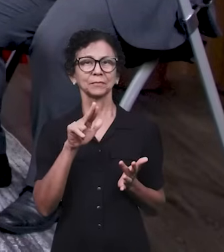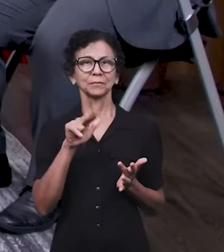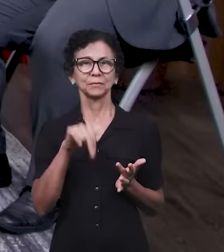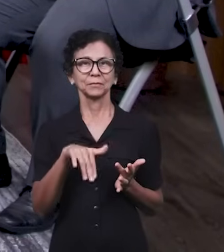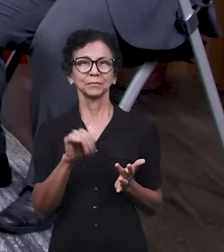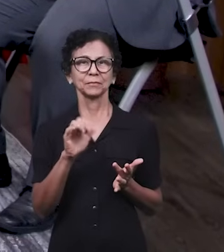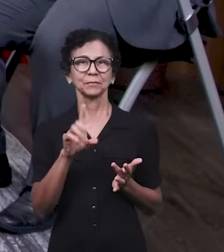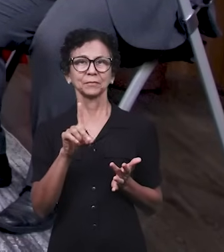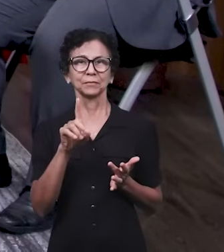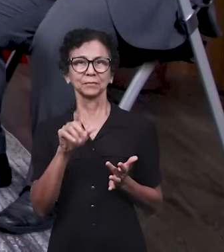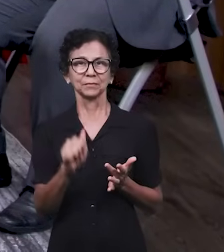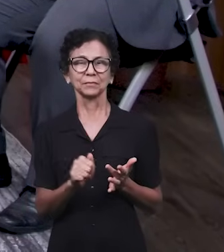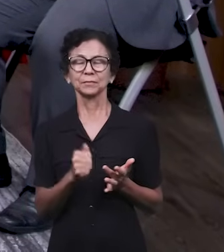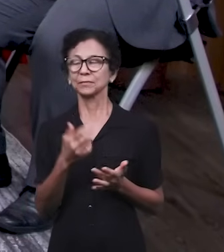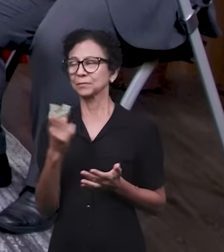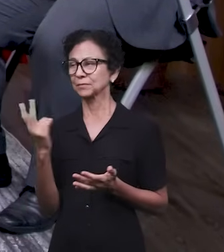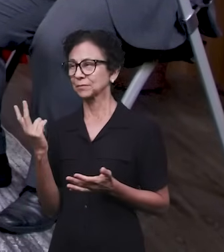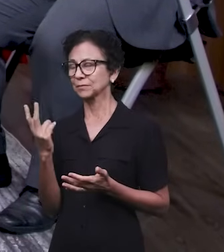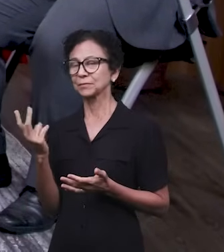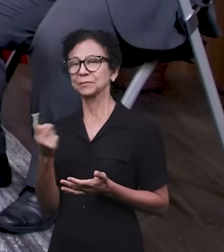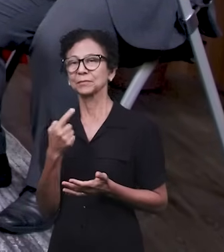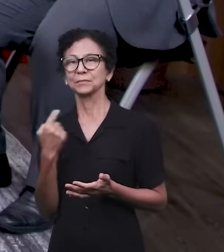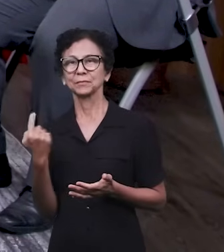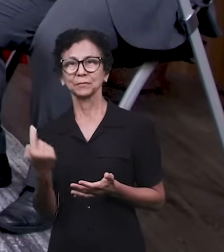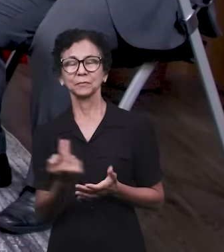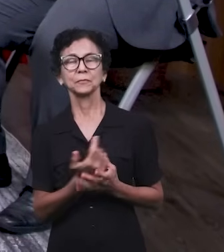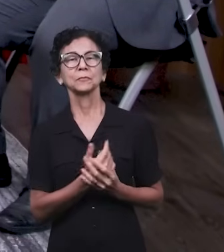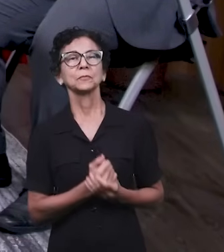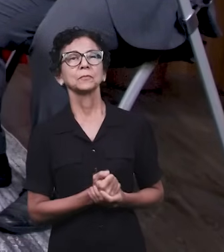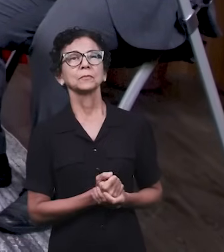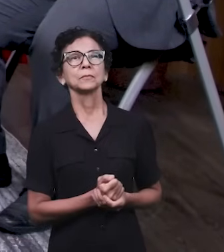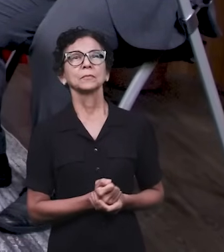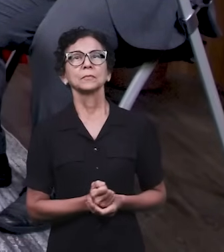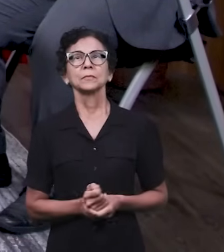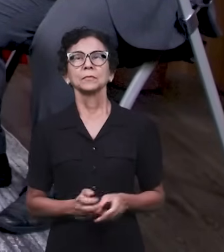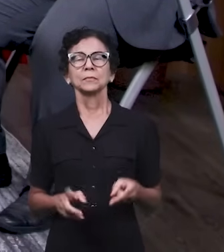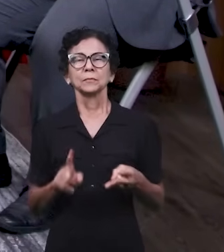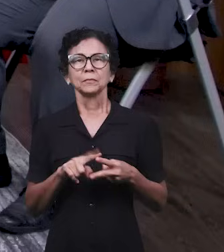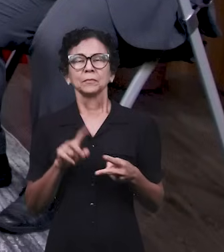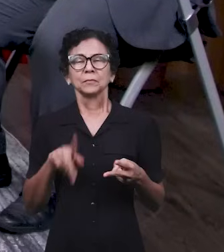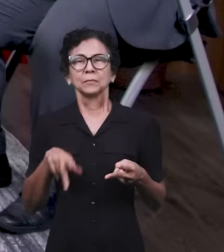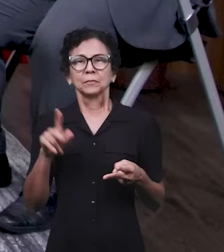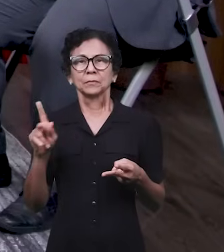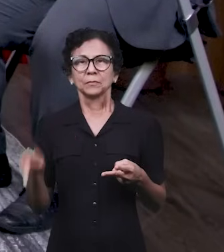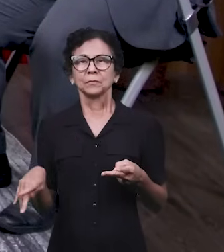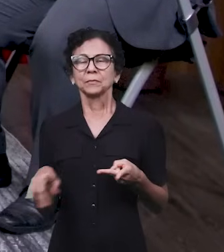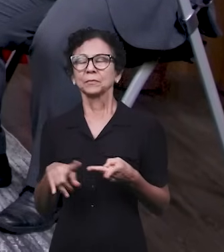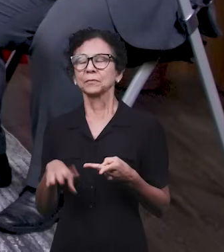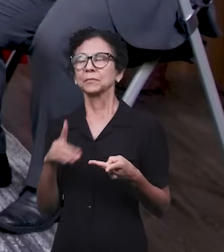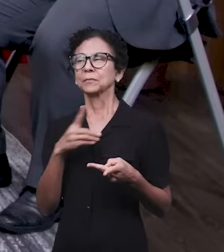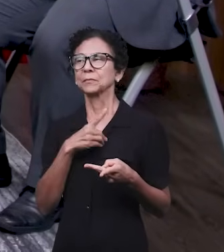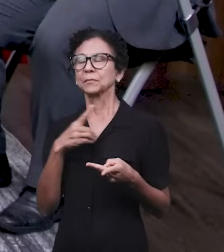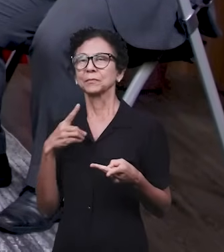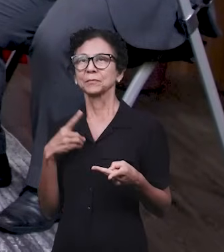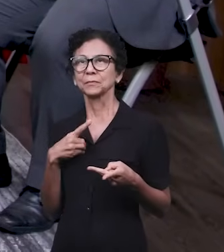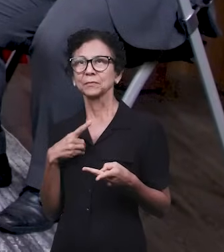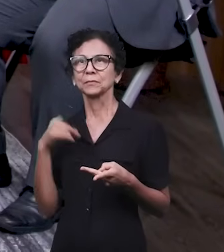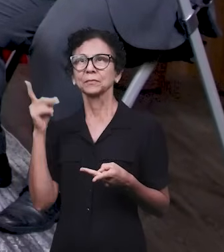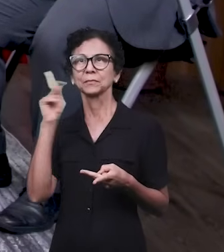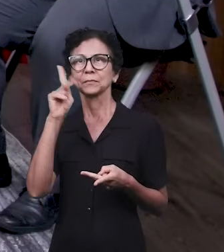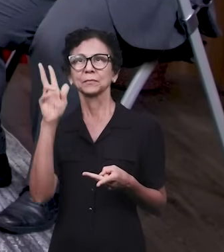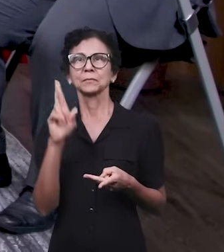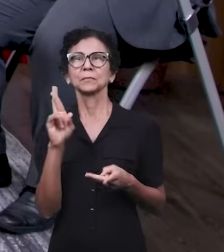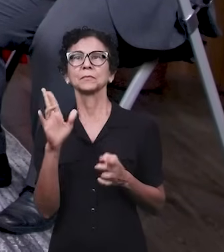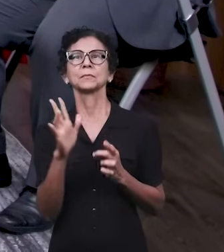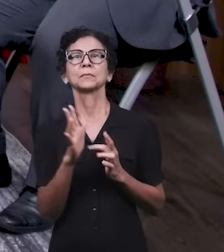esse trabalho precioso deste programa e também os professores, pastor Helber, o diácono Elber, paz do Senhor. A paz do Senhor